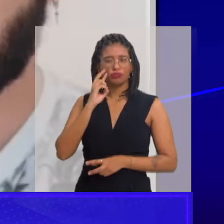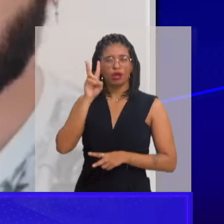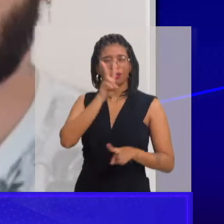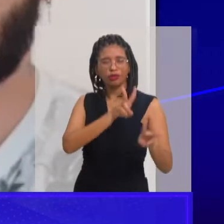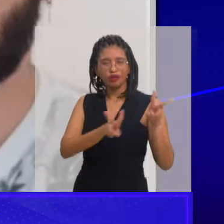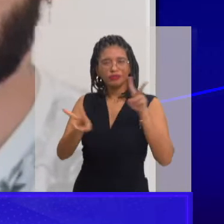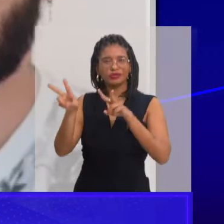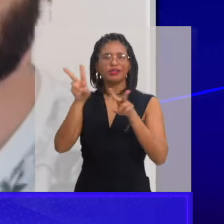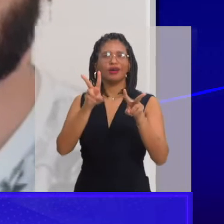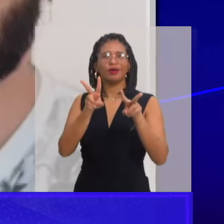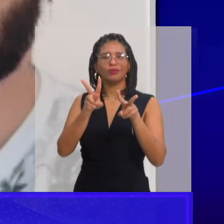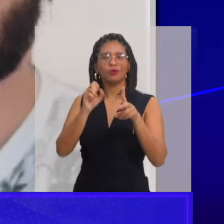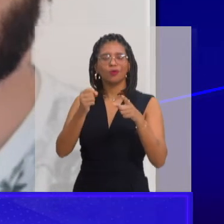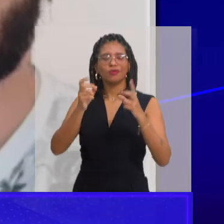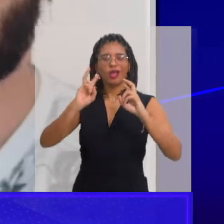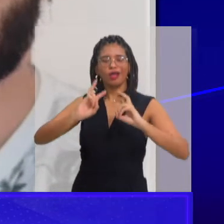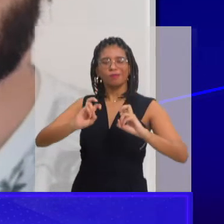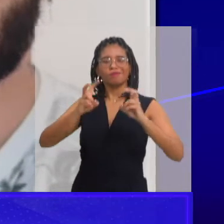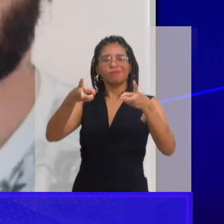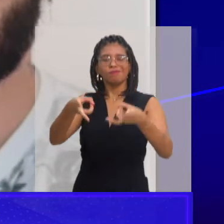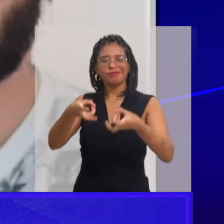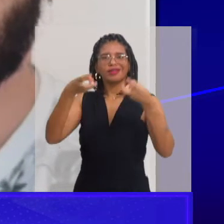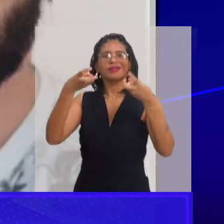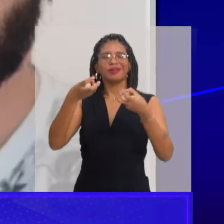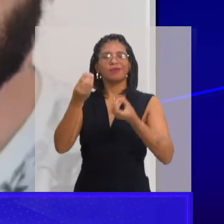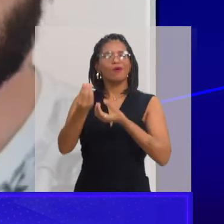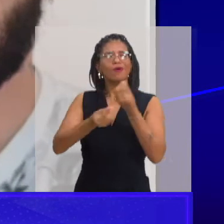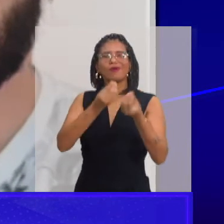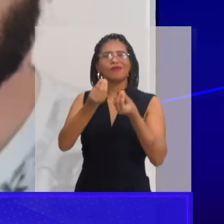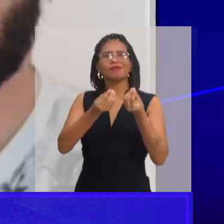eu sempre está ouvindo você falar artivista, né?